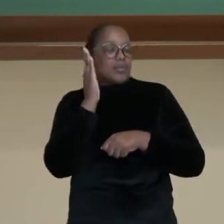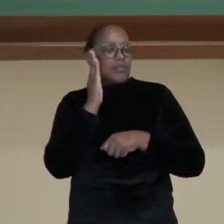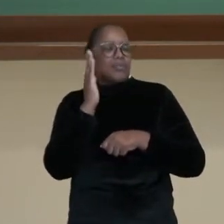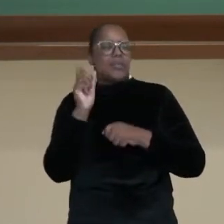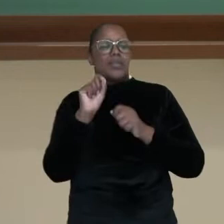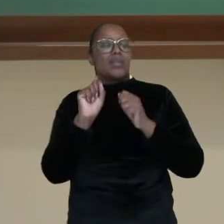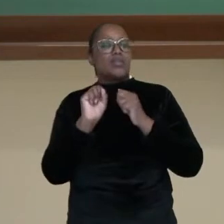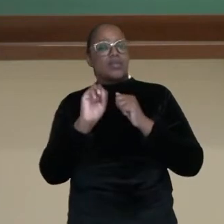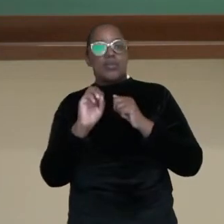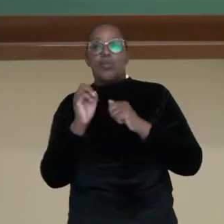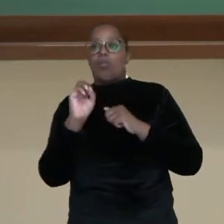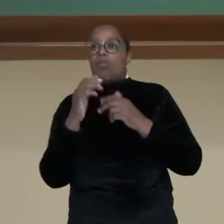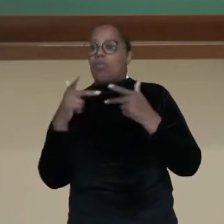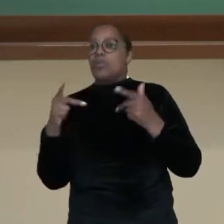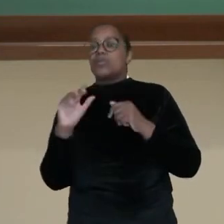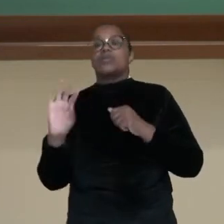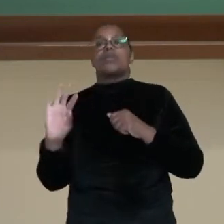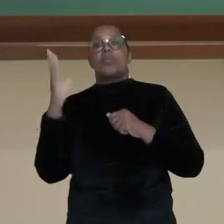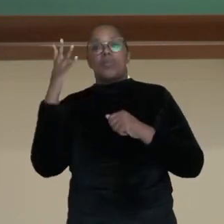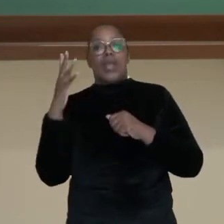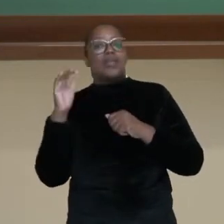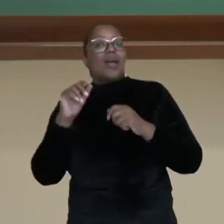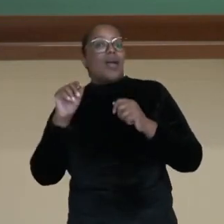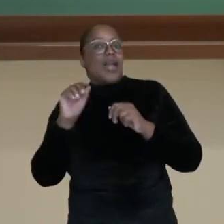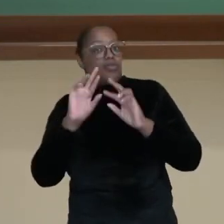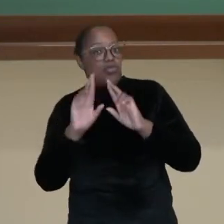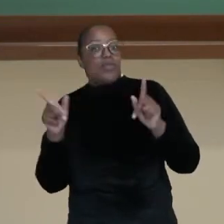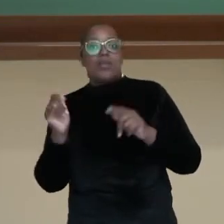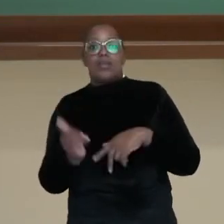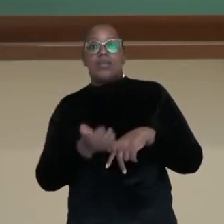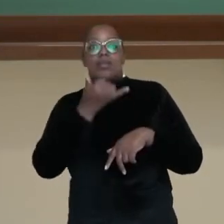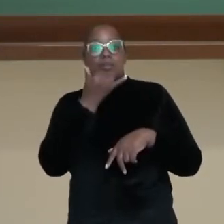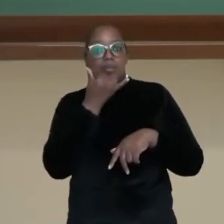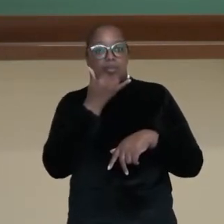coisas assim acontecem não é o mesmo que perdoar, né?